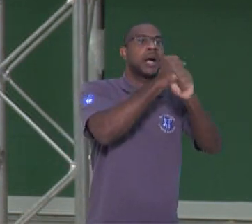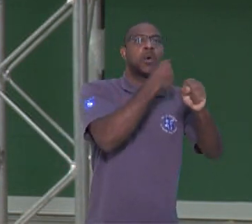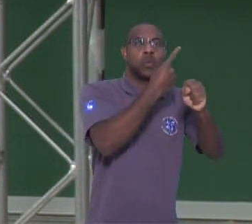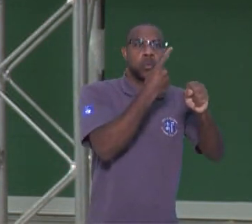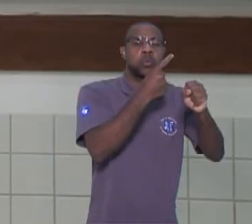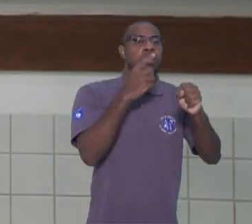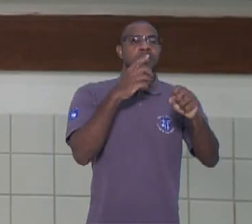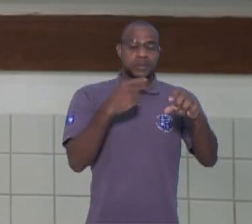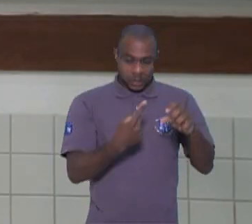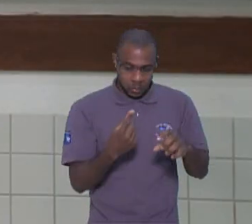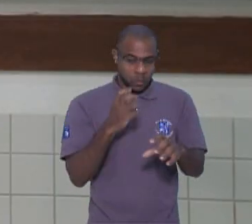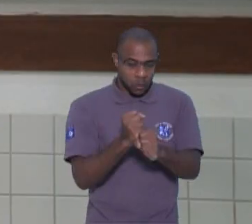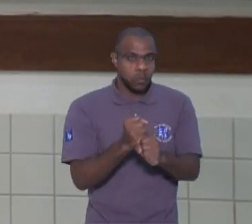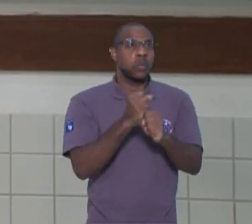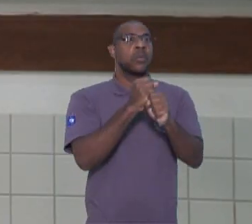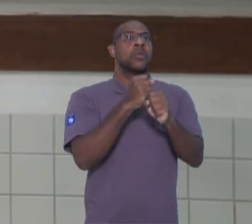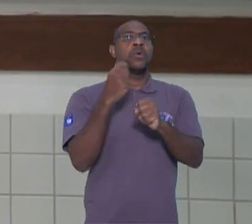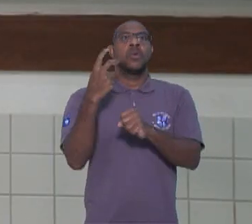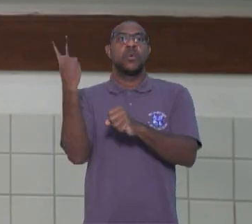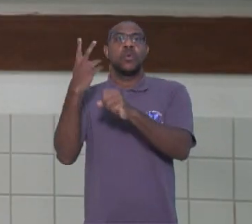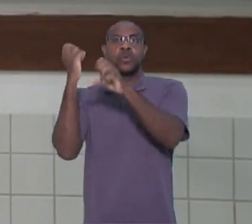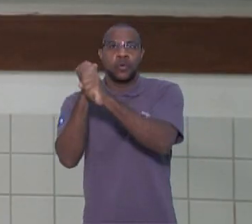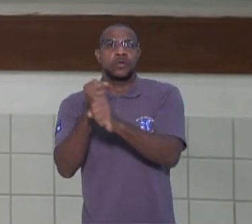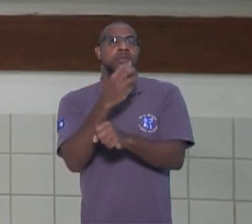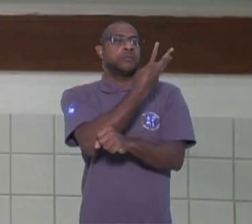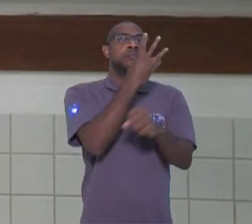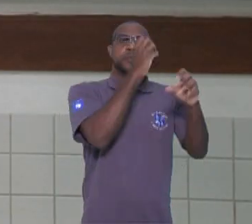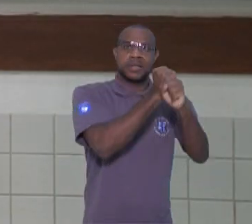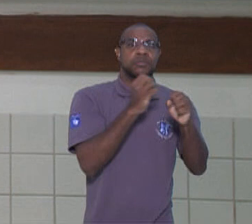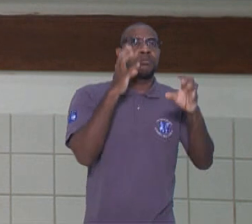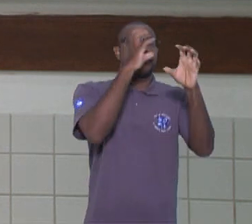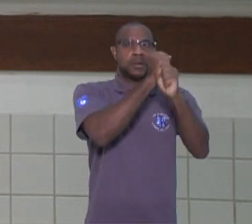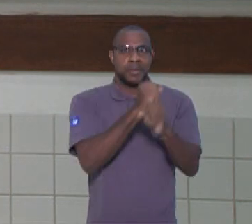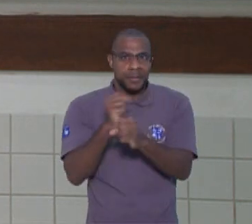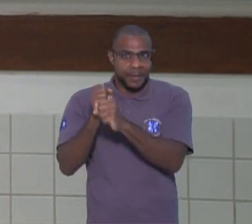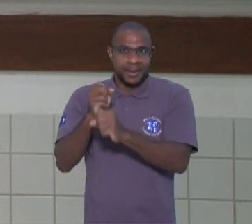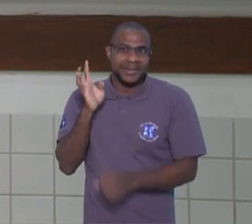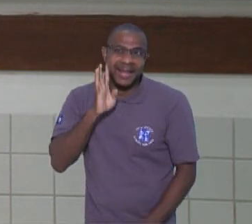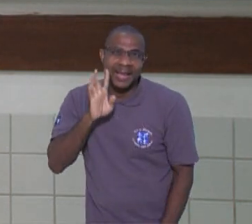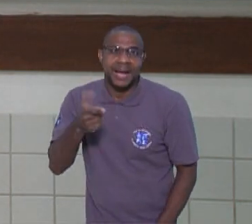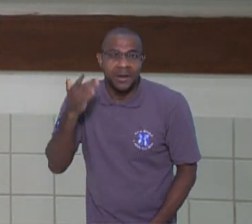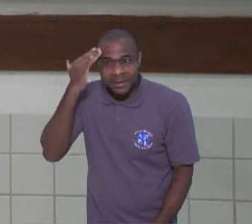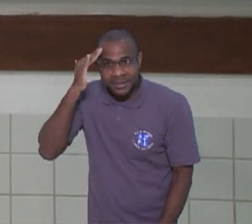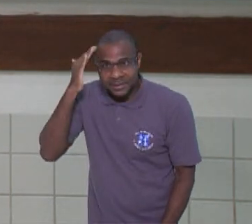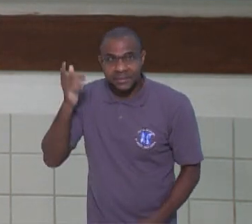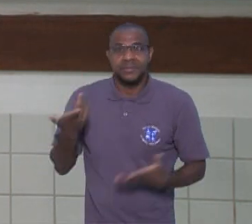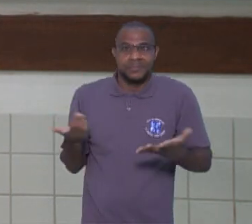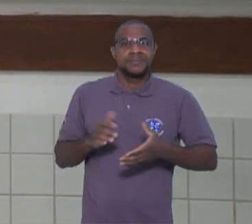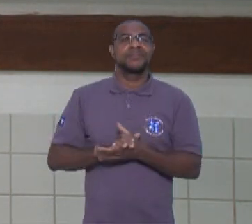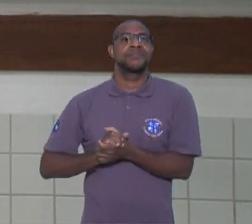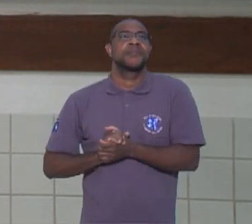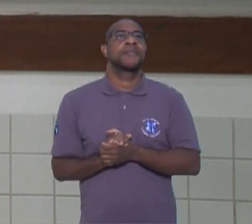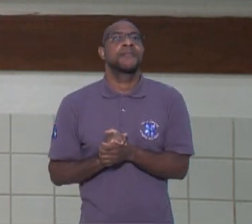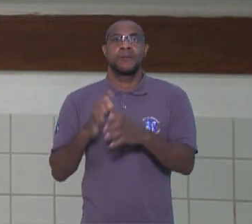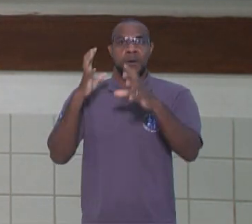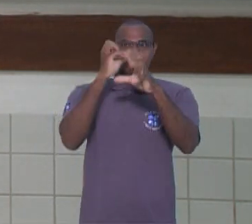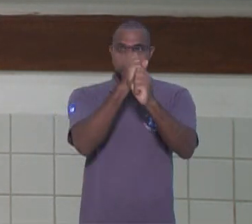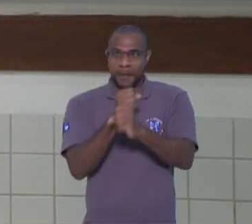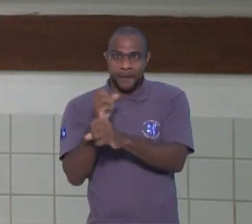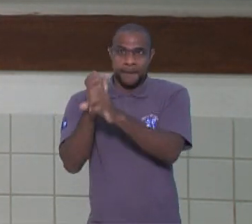Legal? Tá entendendo aí? Tá legal? Tá, isso aí, tô gostando de ver, hein? Se esperta, beleza? Vamos